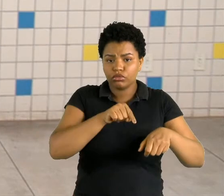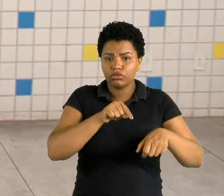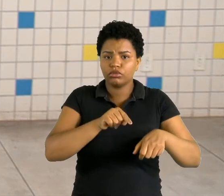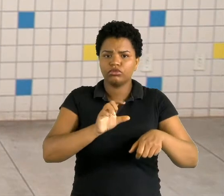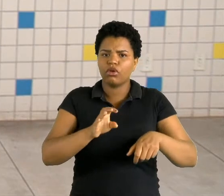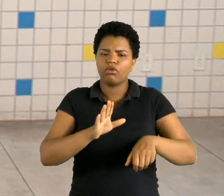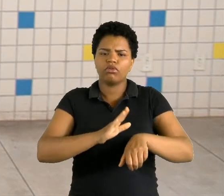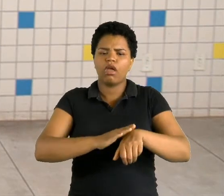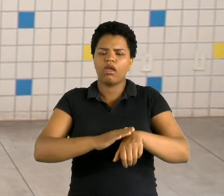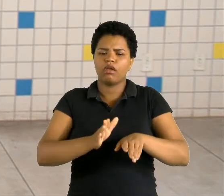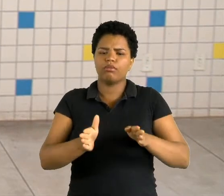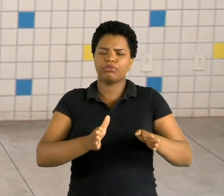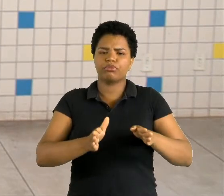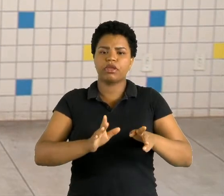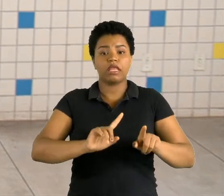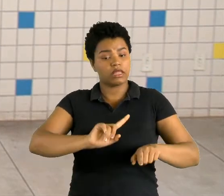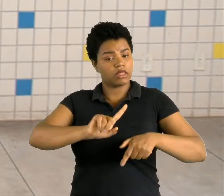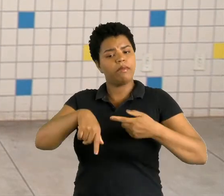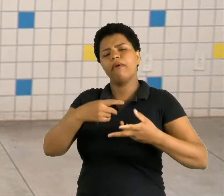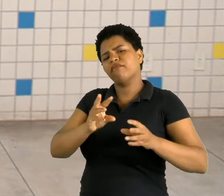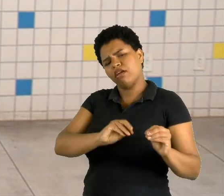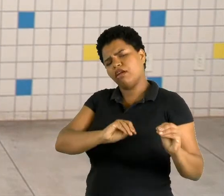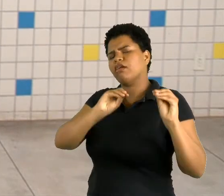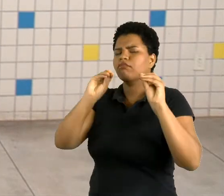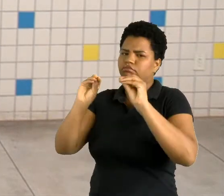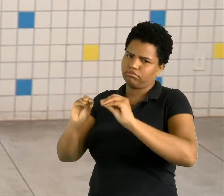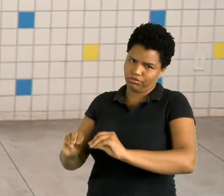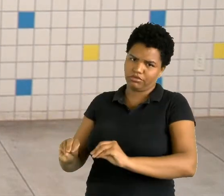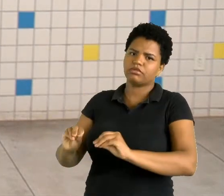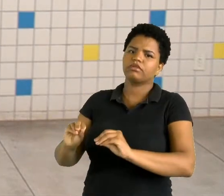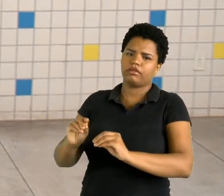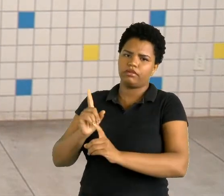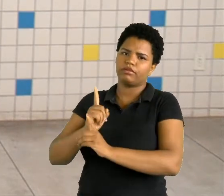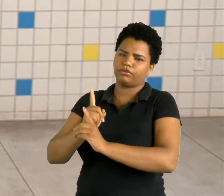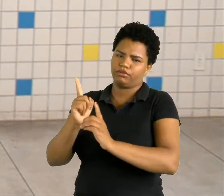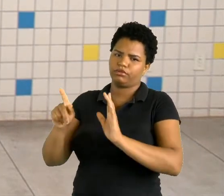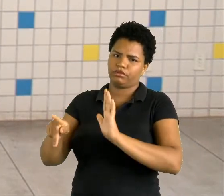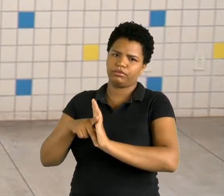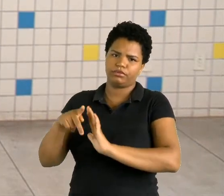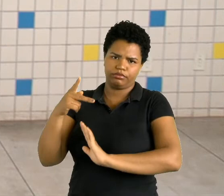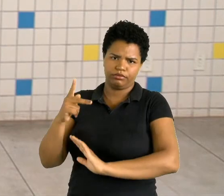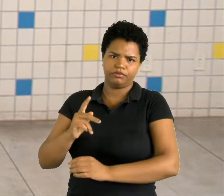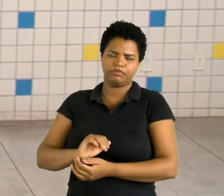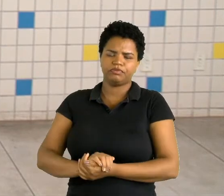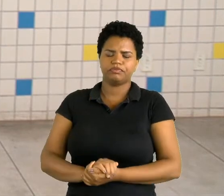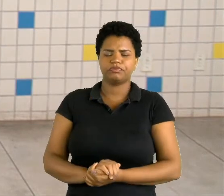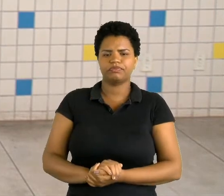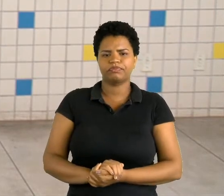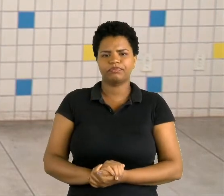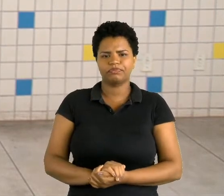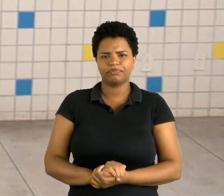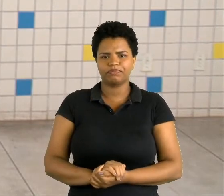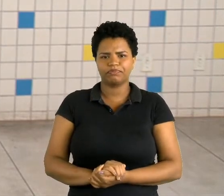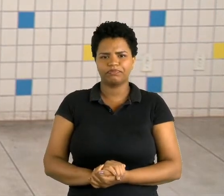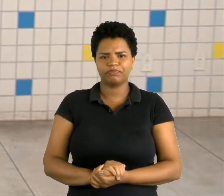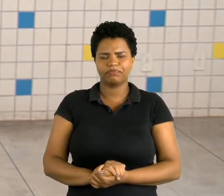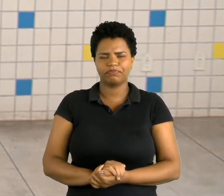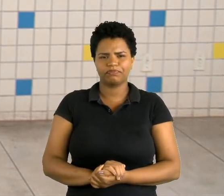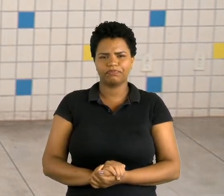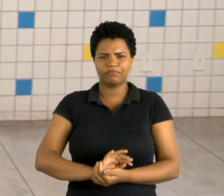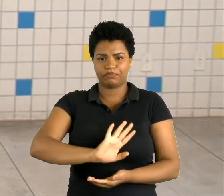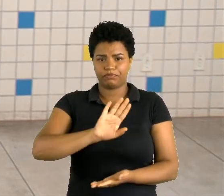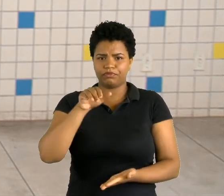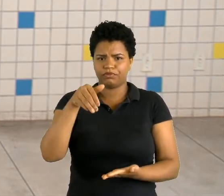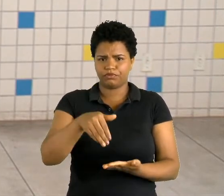que ela encontrar um local adequado para ela irá se mudar, né? E o último